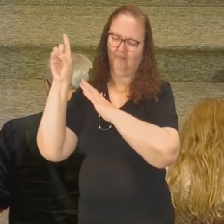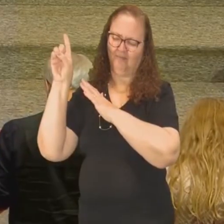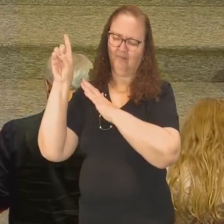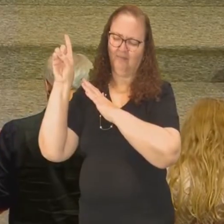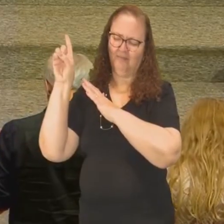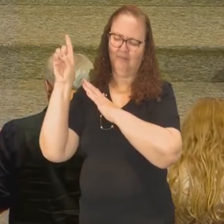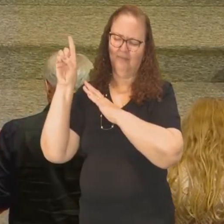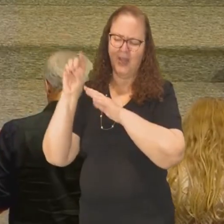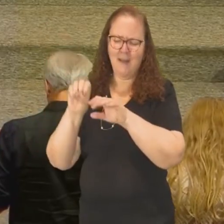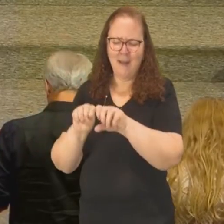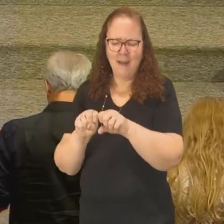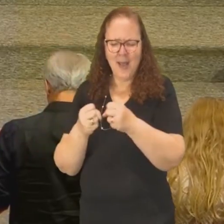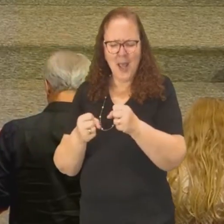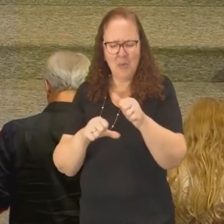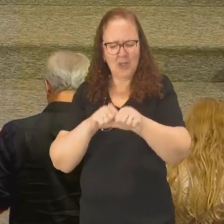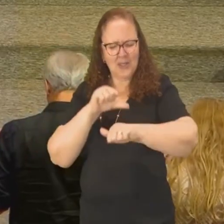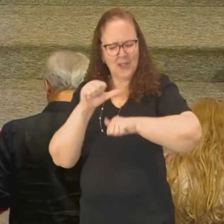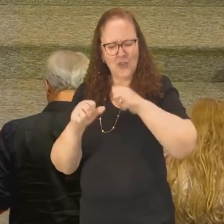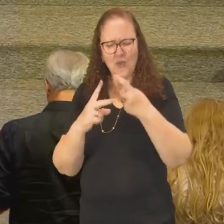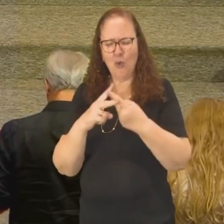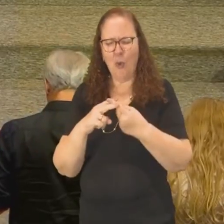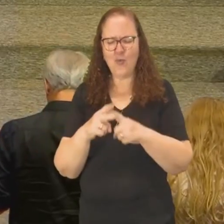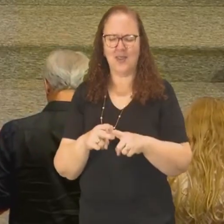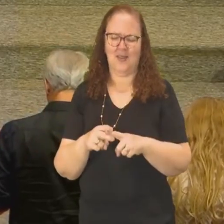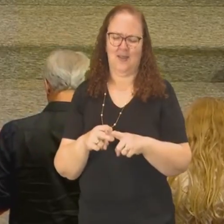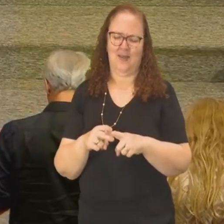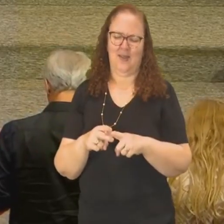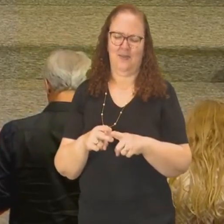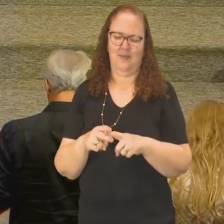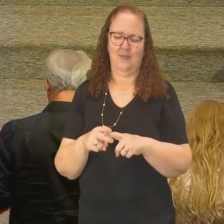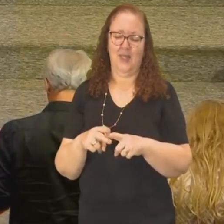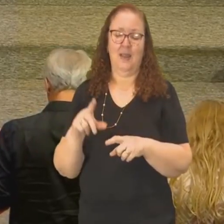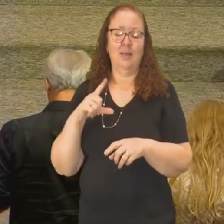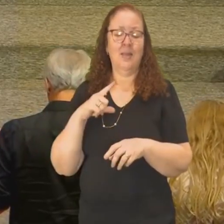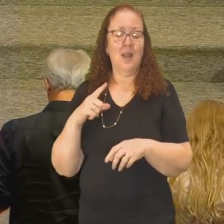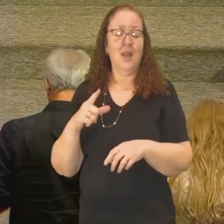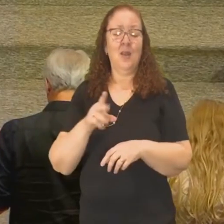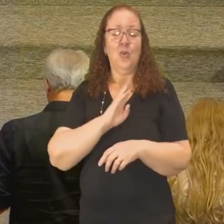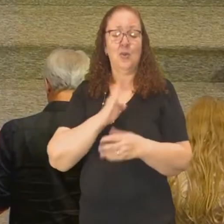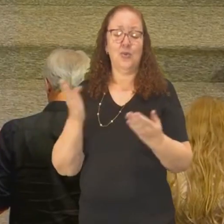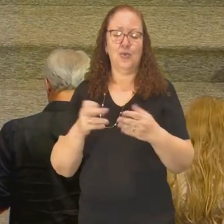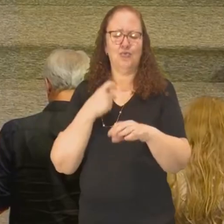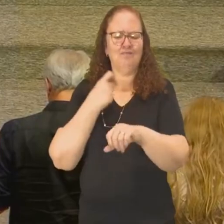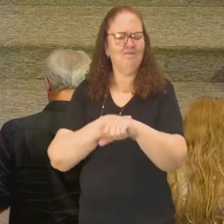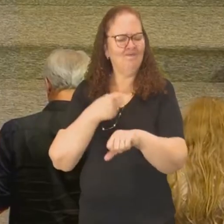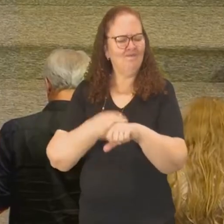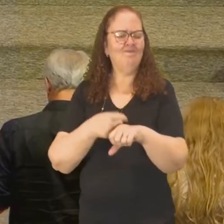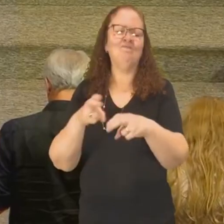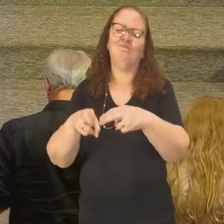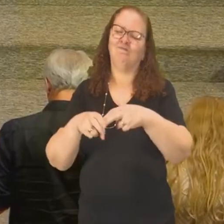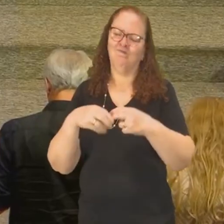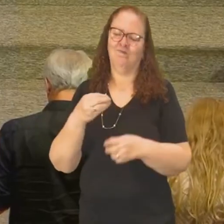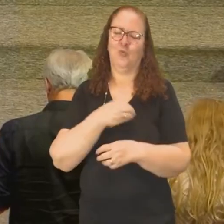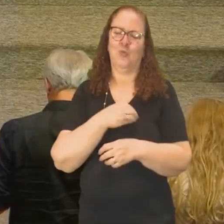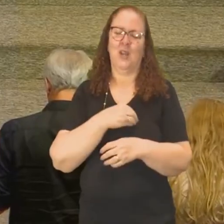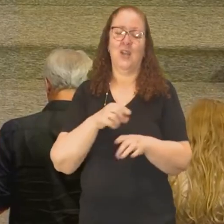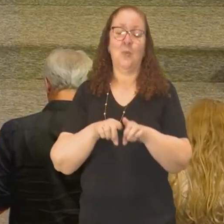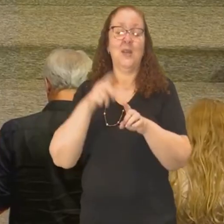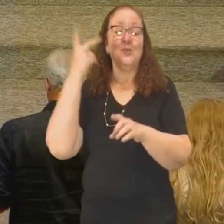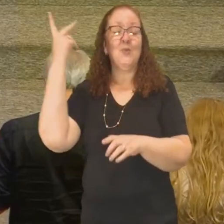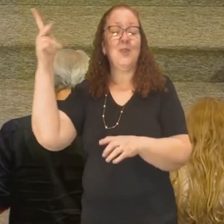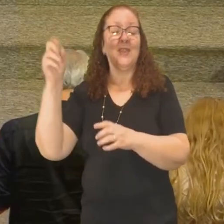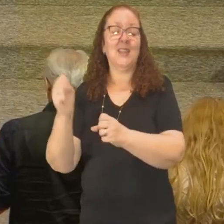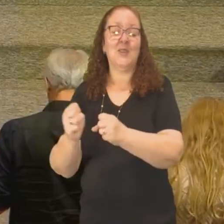Quebranta o nosso coração. Há corações aqui nessa noite que estão endurecidos pelo pecado, Senhor. Mas pelo Teu